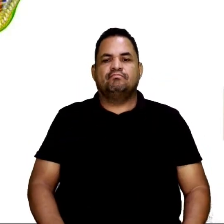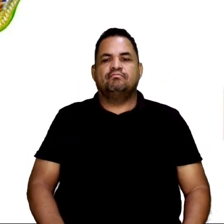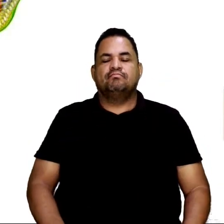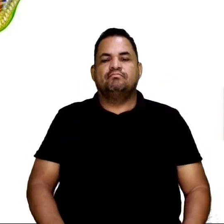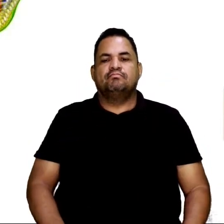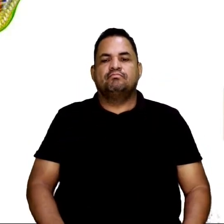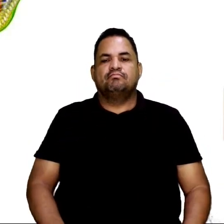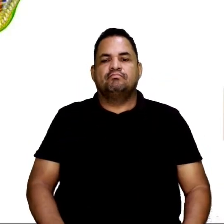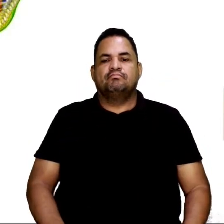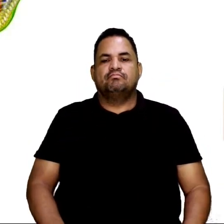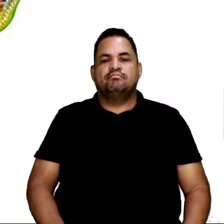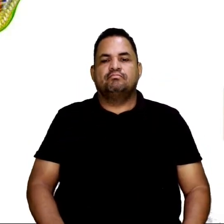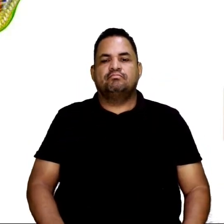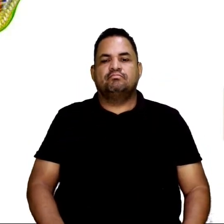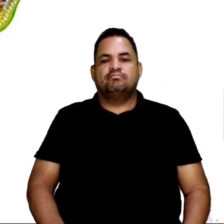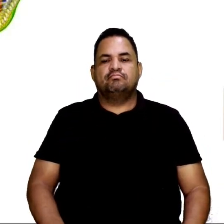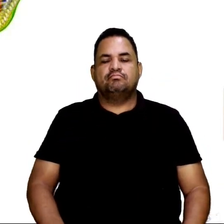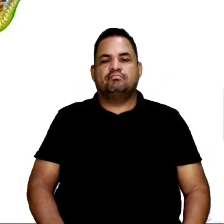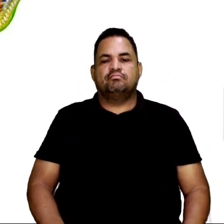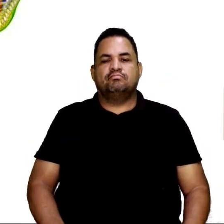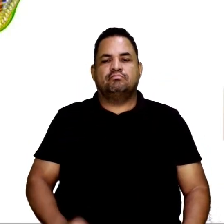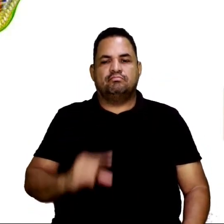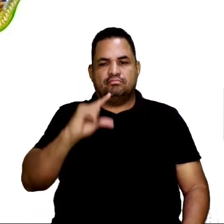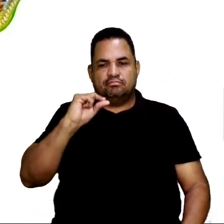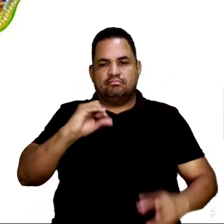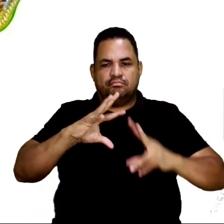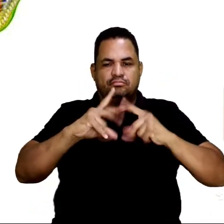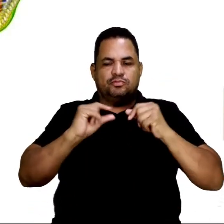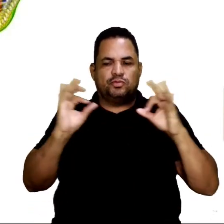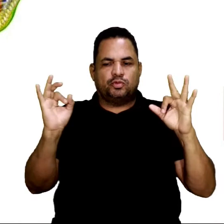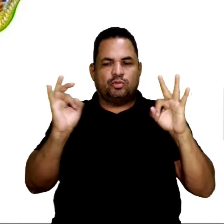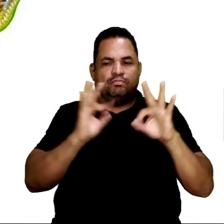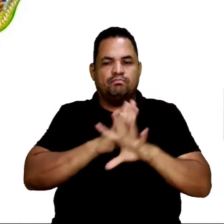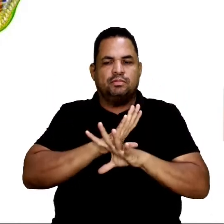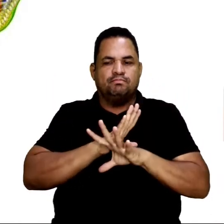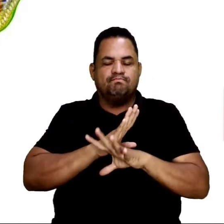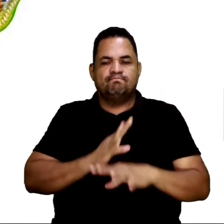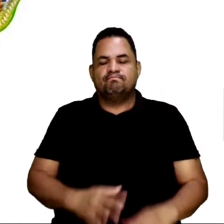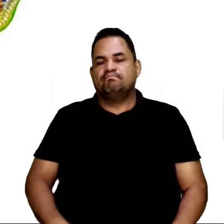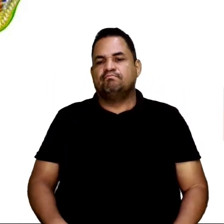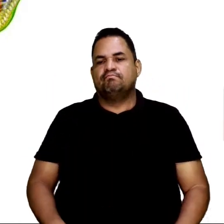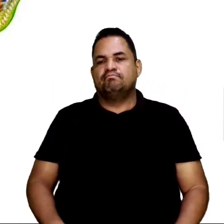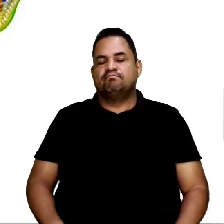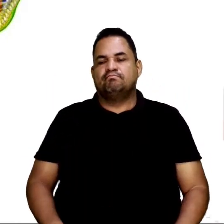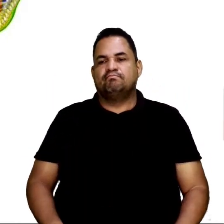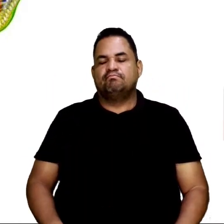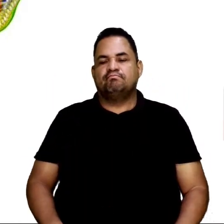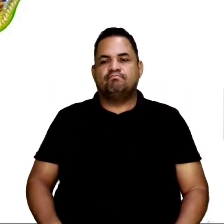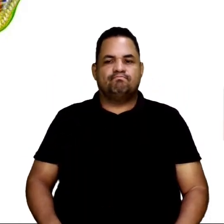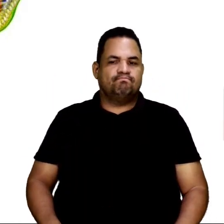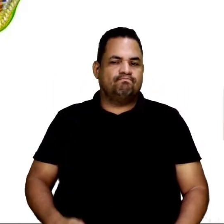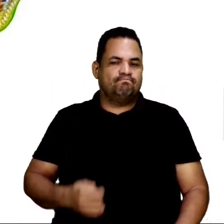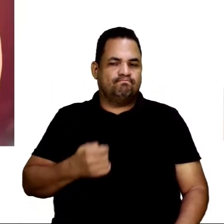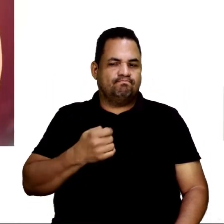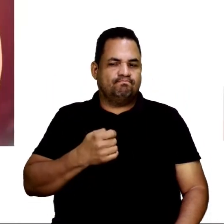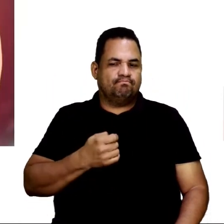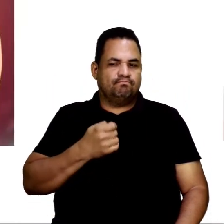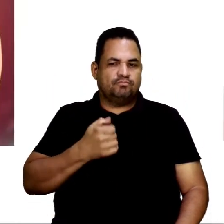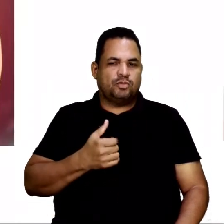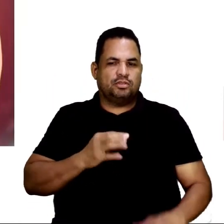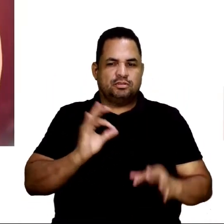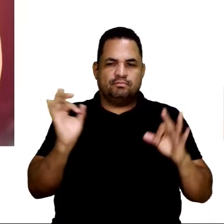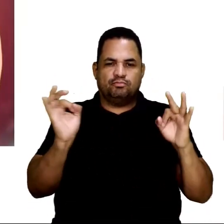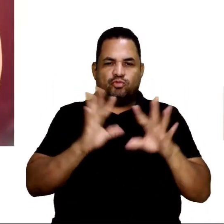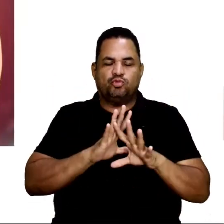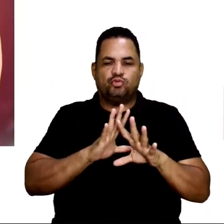proporção tão pequenininho, já está quase todo completo, né? Falta pouca coisa aí para que seja um